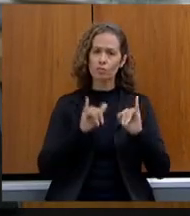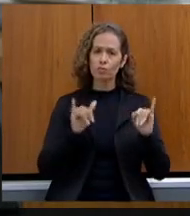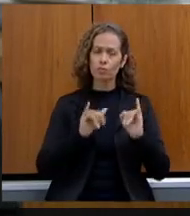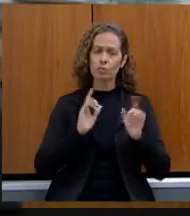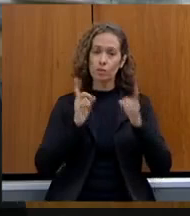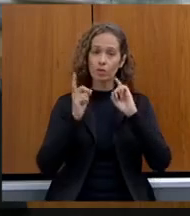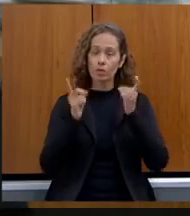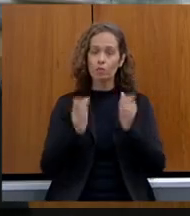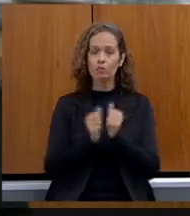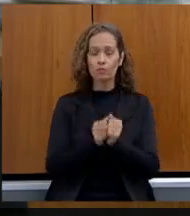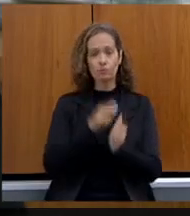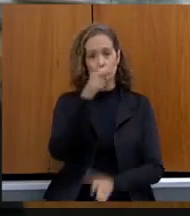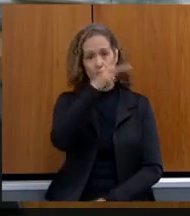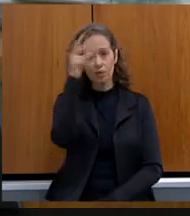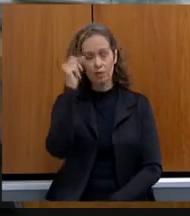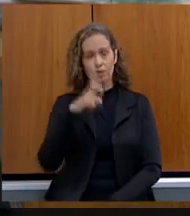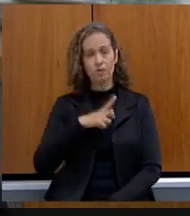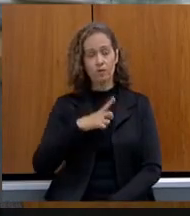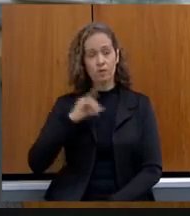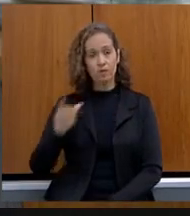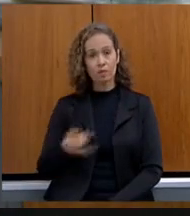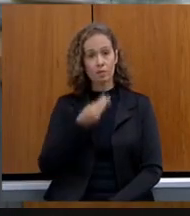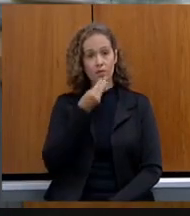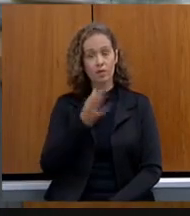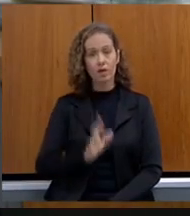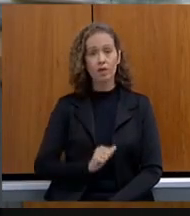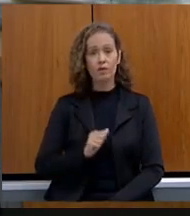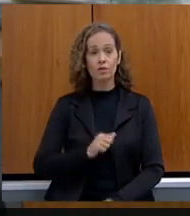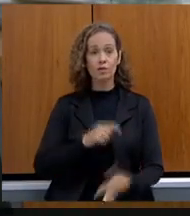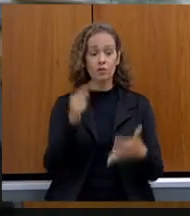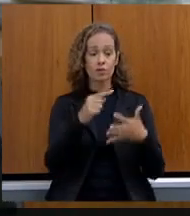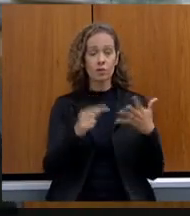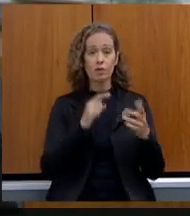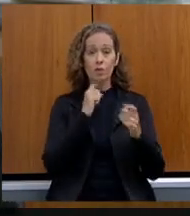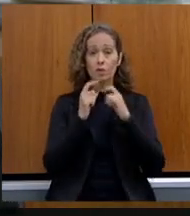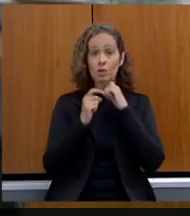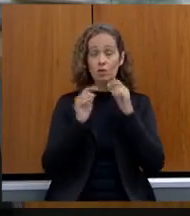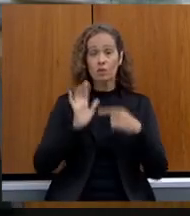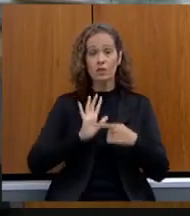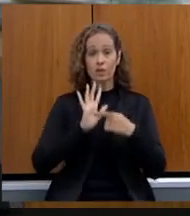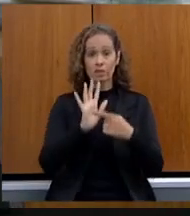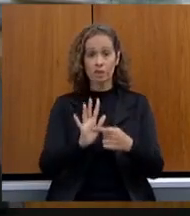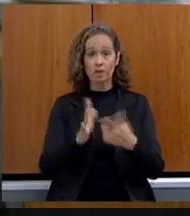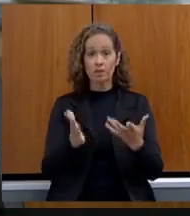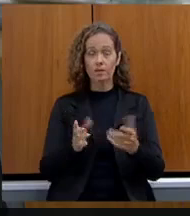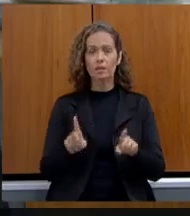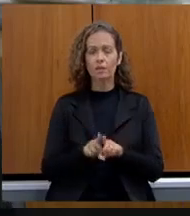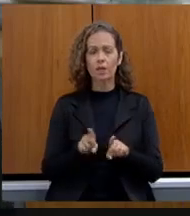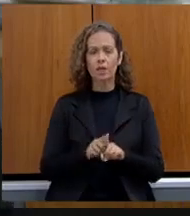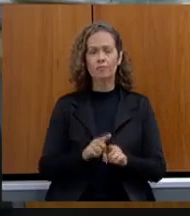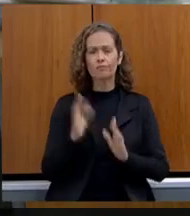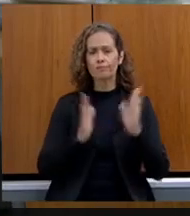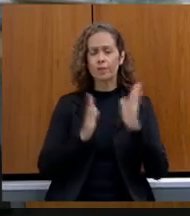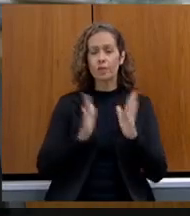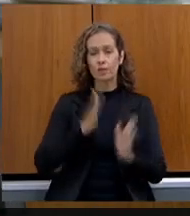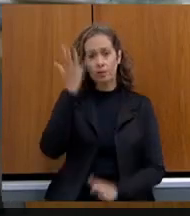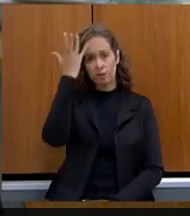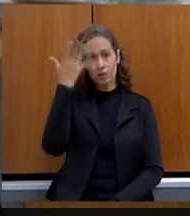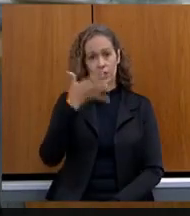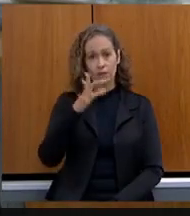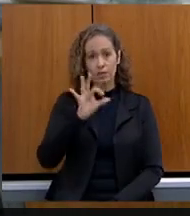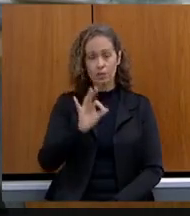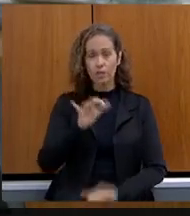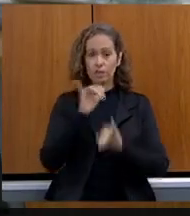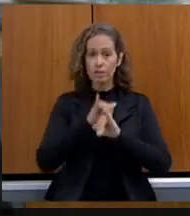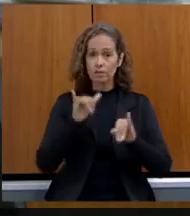com prefeitos em que nós tivemos um a oportunidade de esclarecer dúvidas adicionais salvingando cerca de dez dias Deputado e eu não